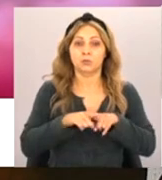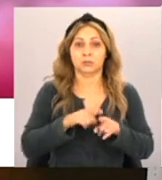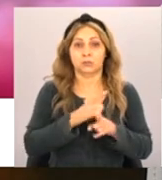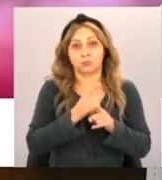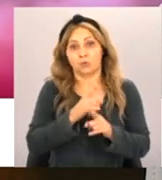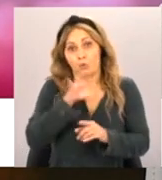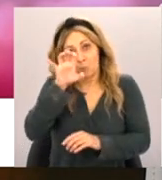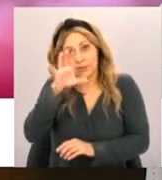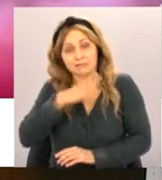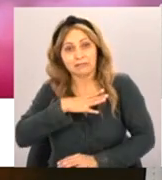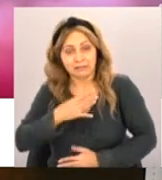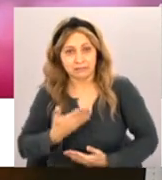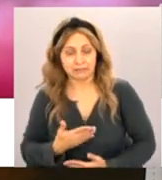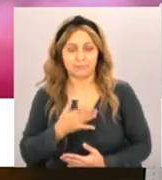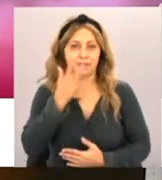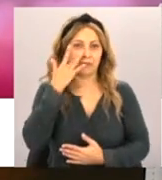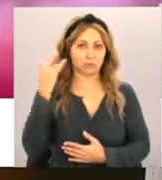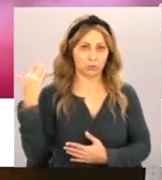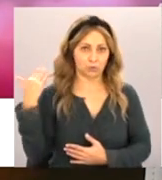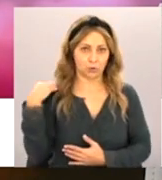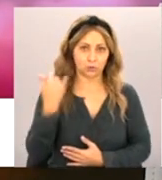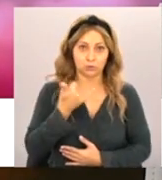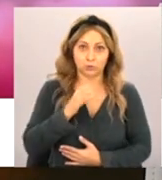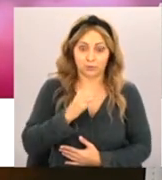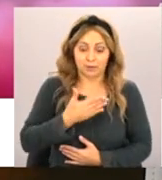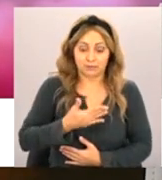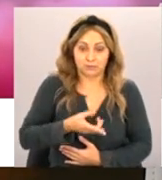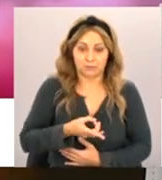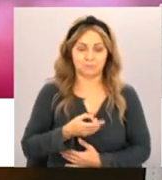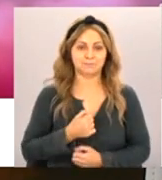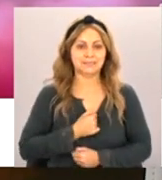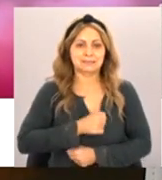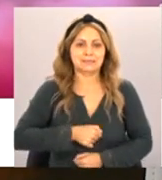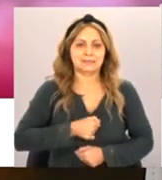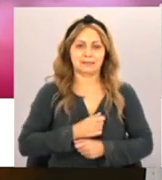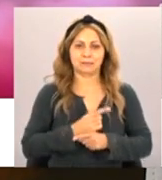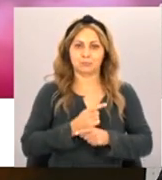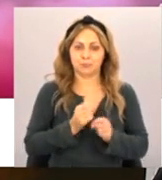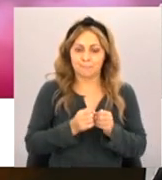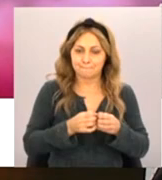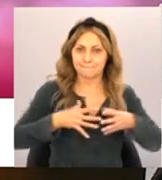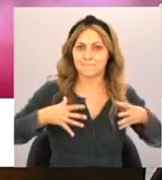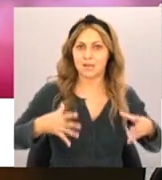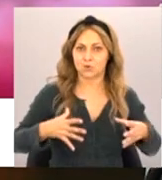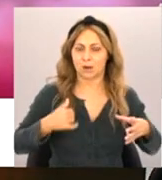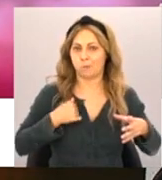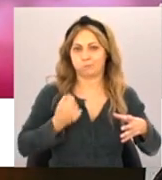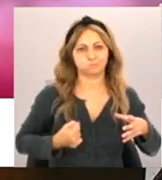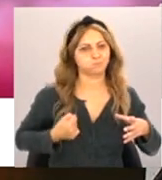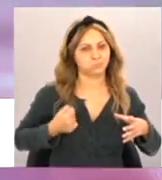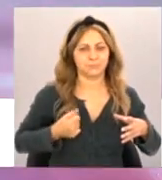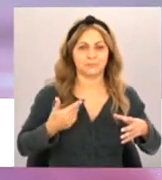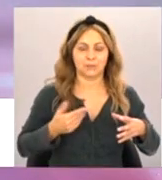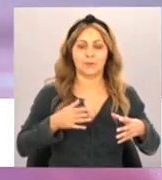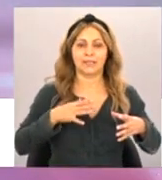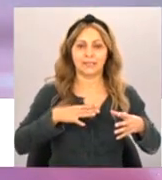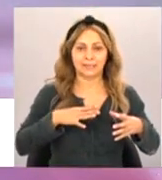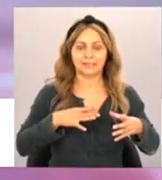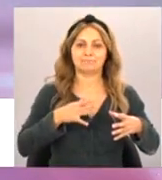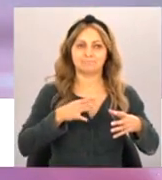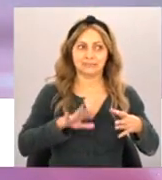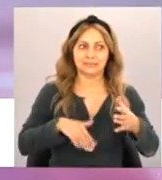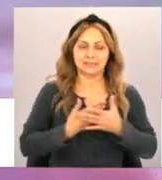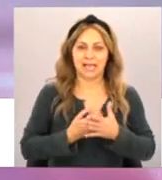António Costa desde 2019 ficou zangado não ter tido maioria absoluta tentou sempre criar pontos de crise